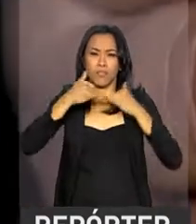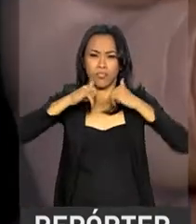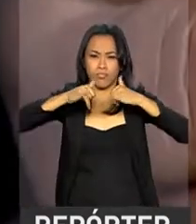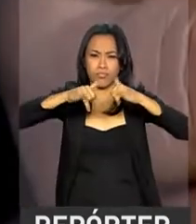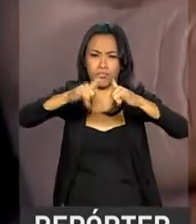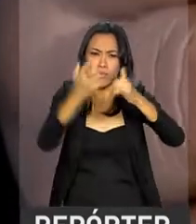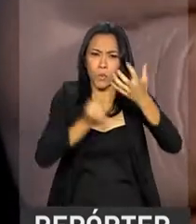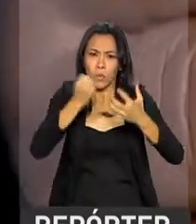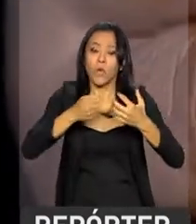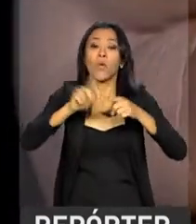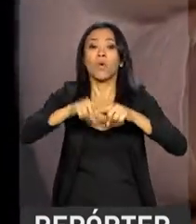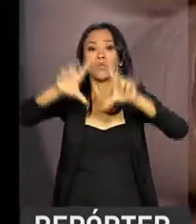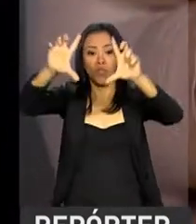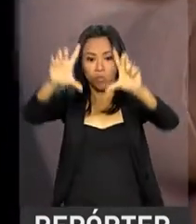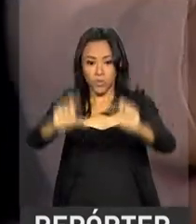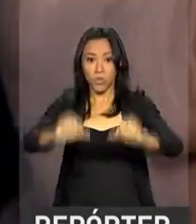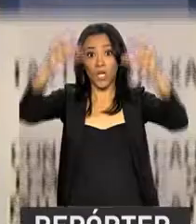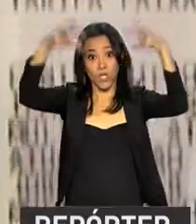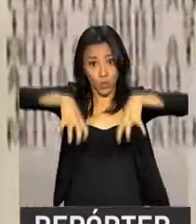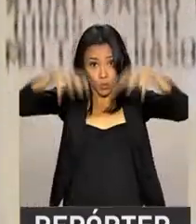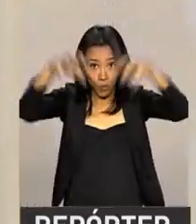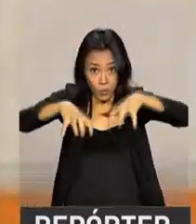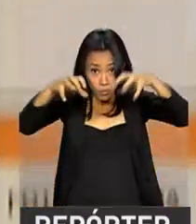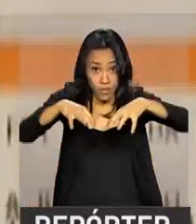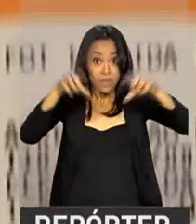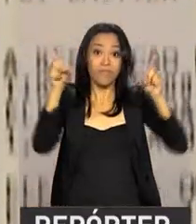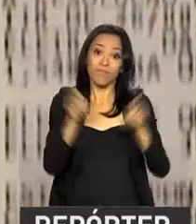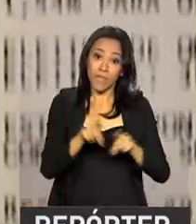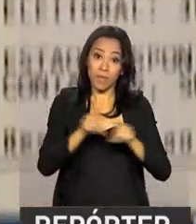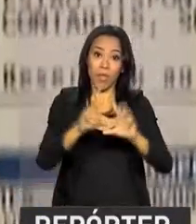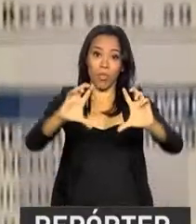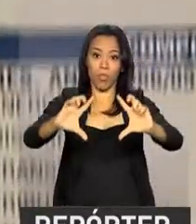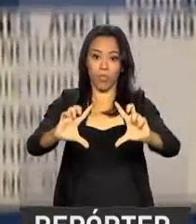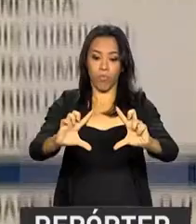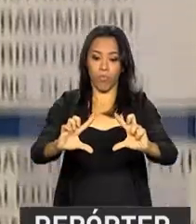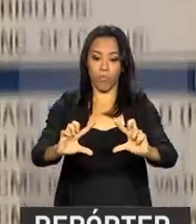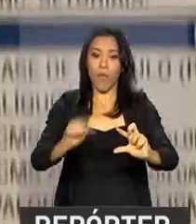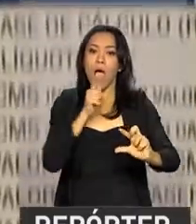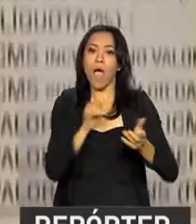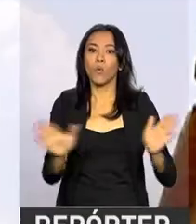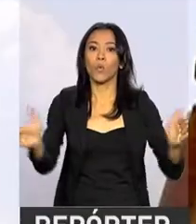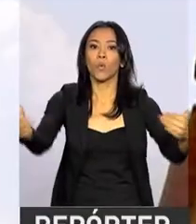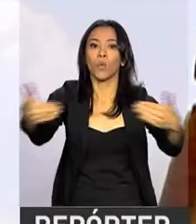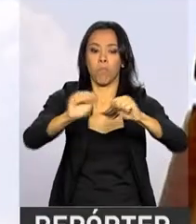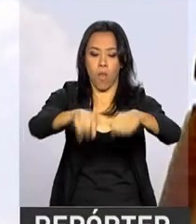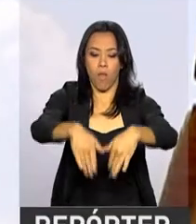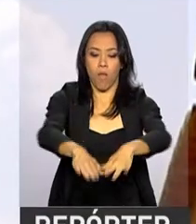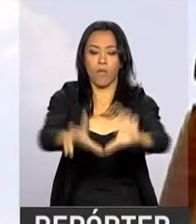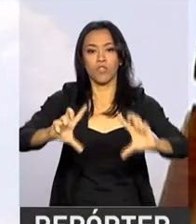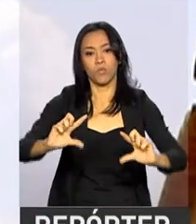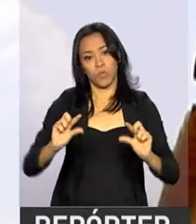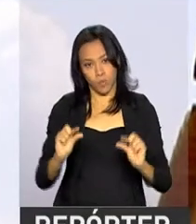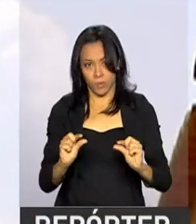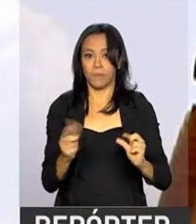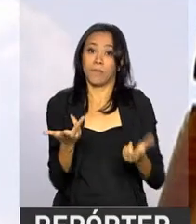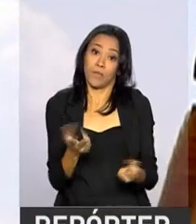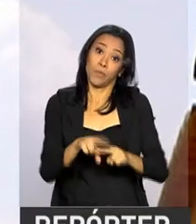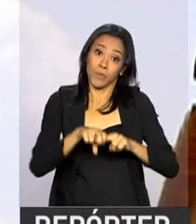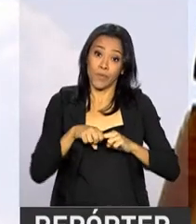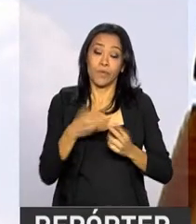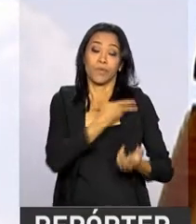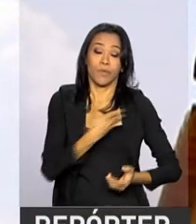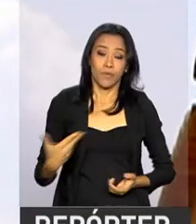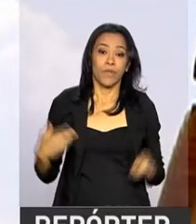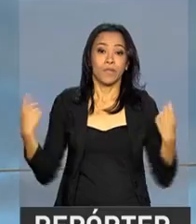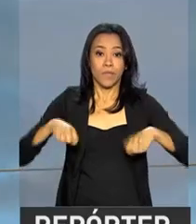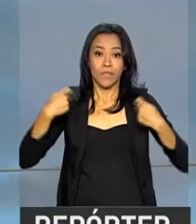país. Quando cai o nível das chuvas, cai também o nível nos reservatórios responsáveis pelo fornecimento de energia. Com isso, o governo